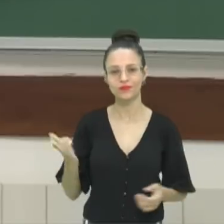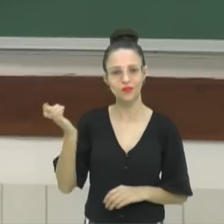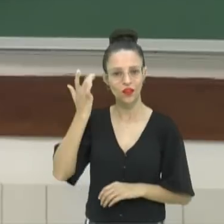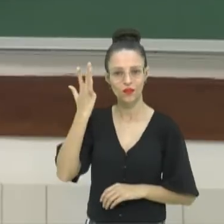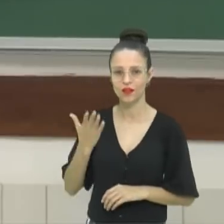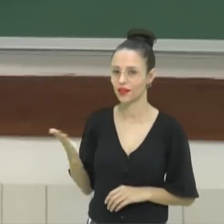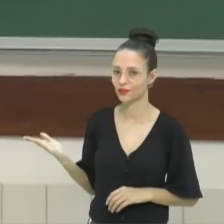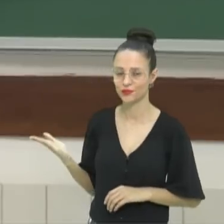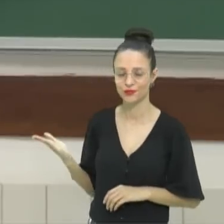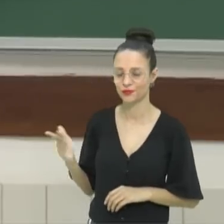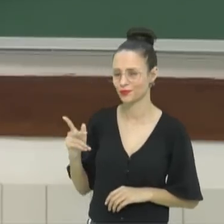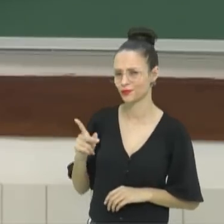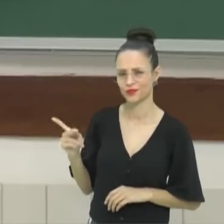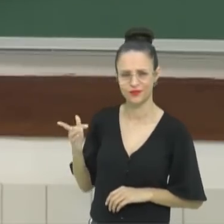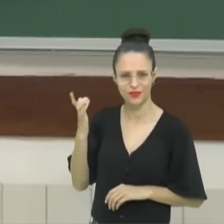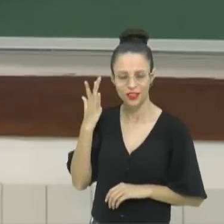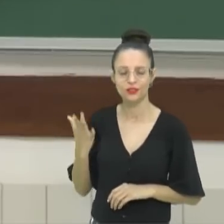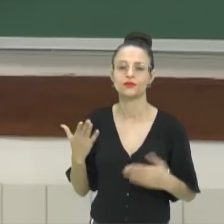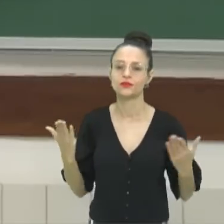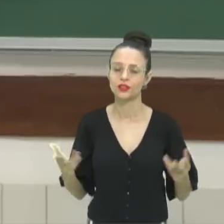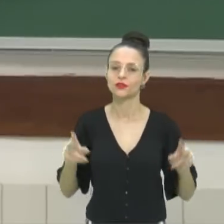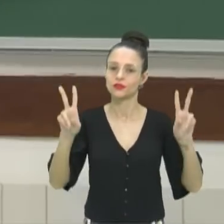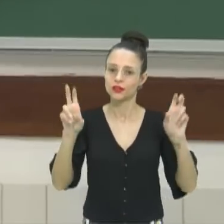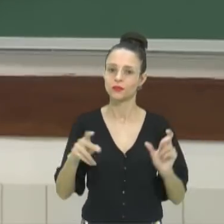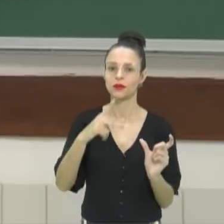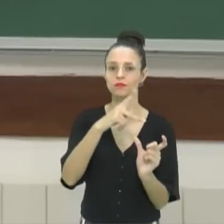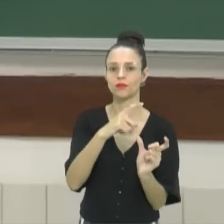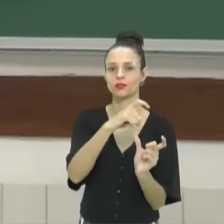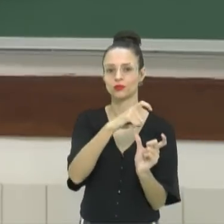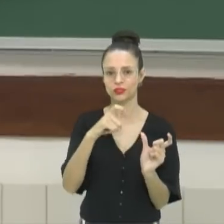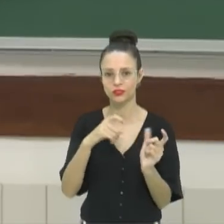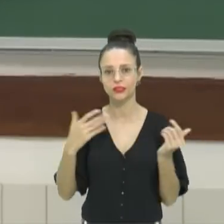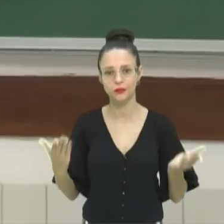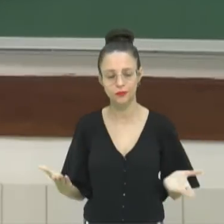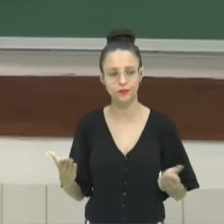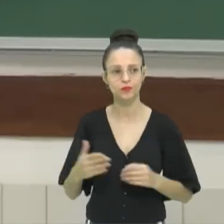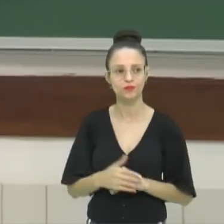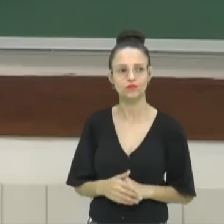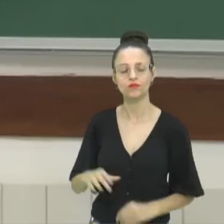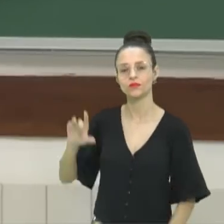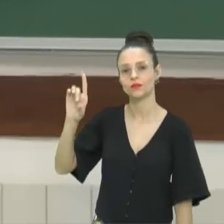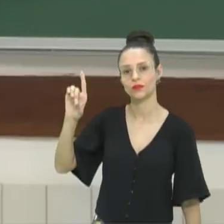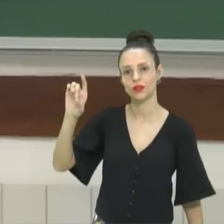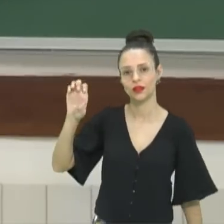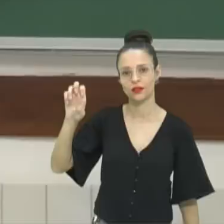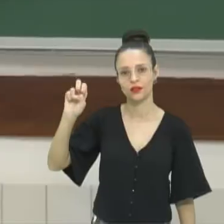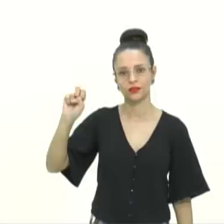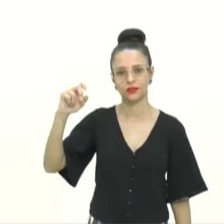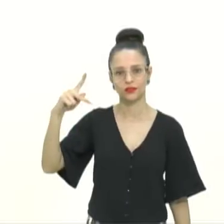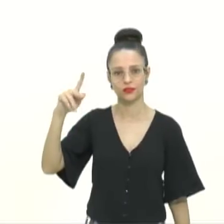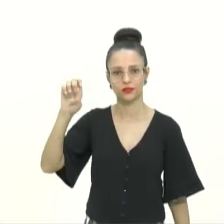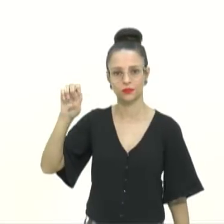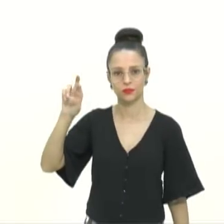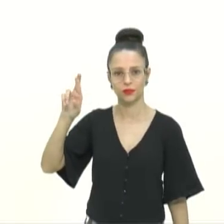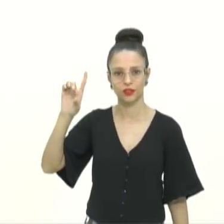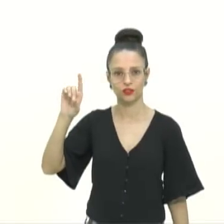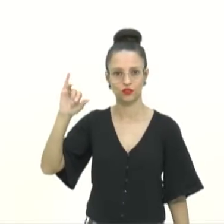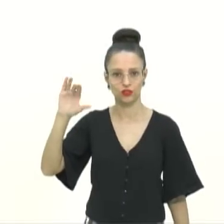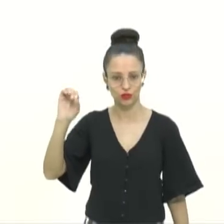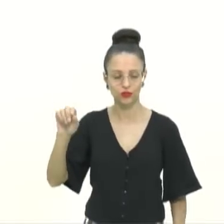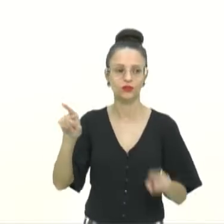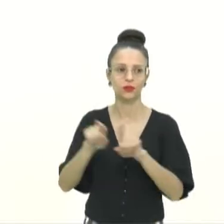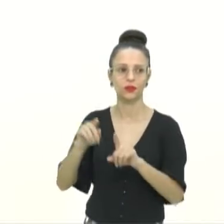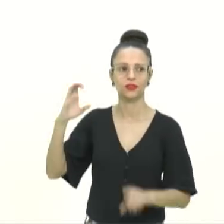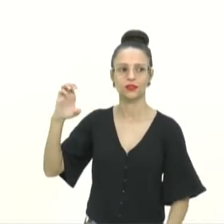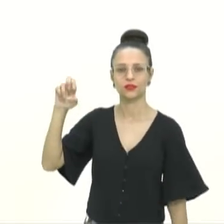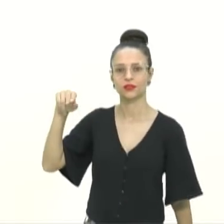Fácil, professora, muito fácil. Nós estamos falando de paroxítonas. Desperdício e cenário são paroxítonas terminadas